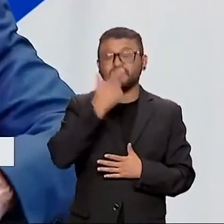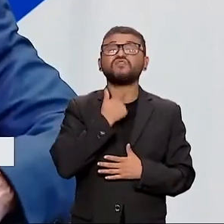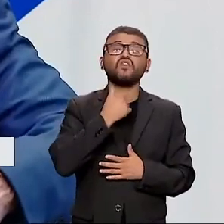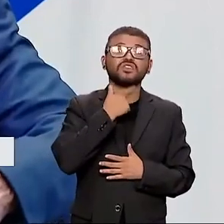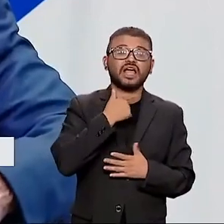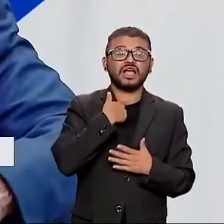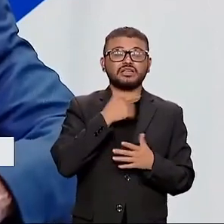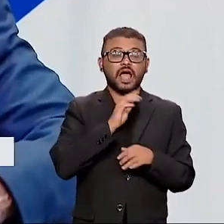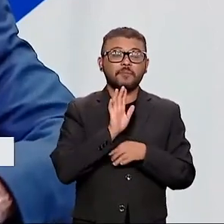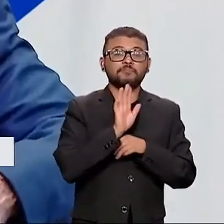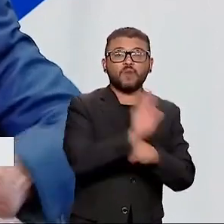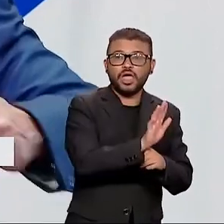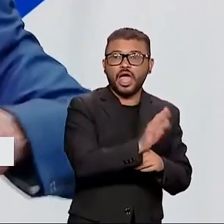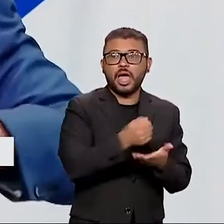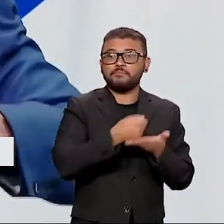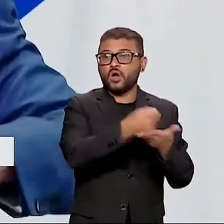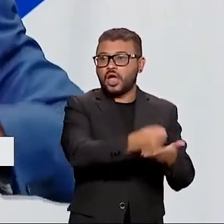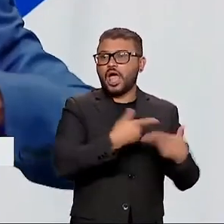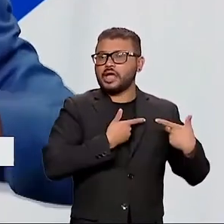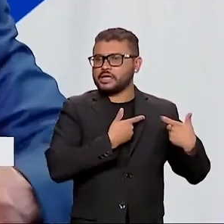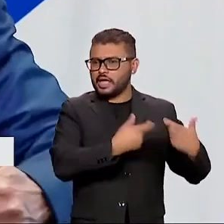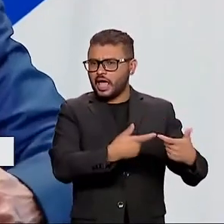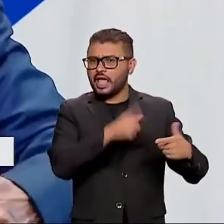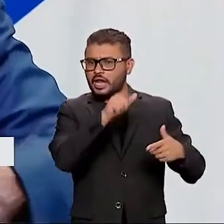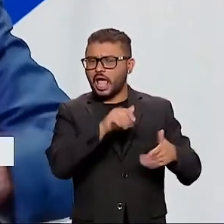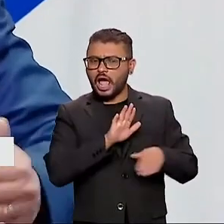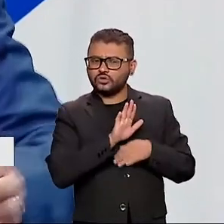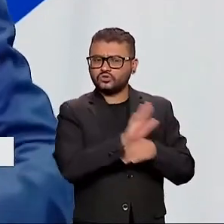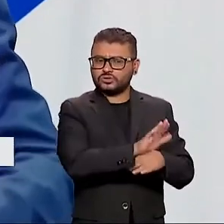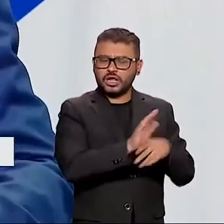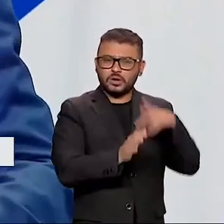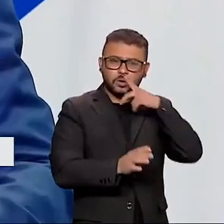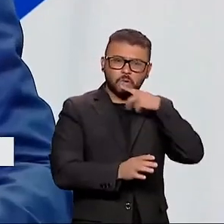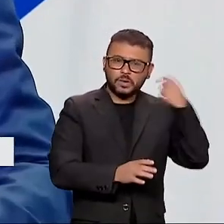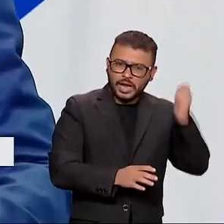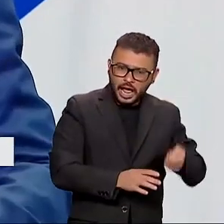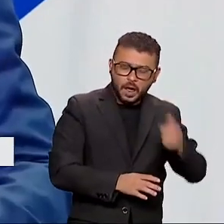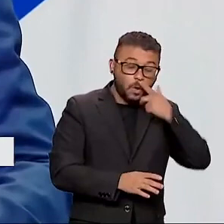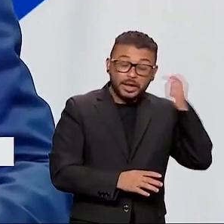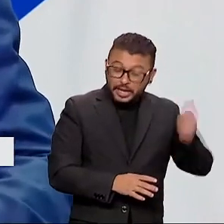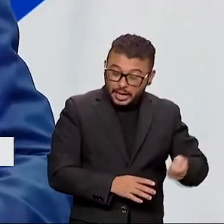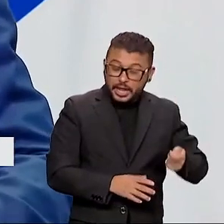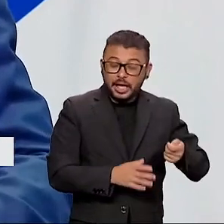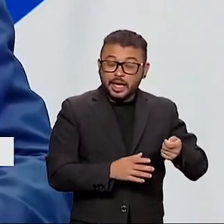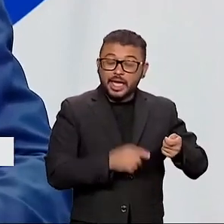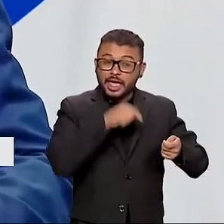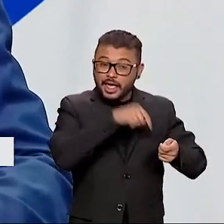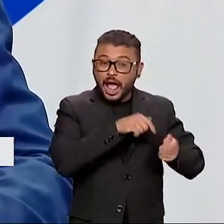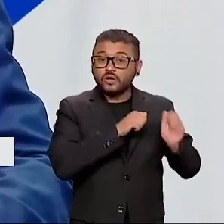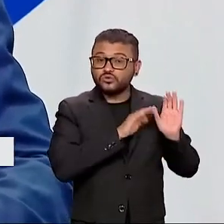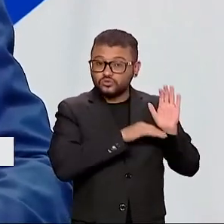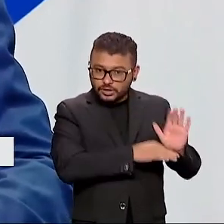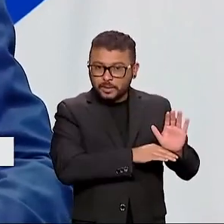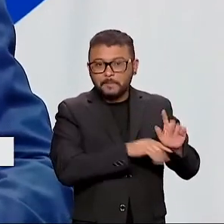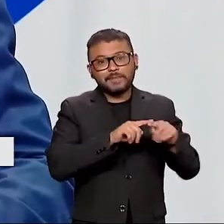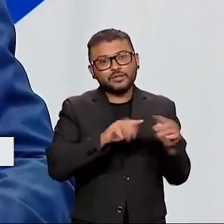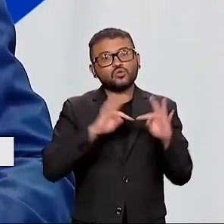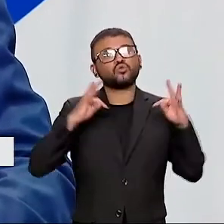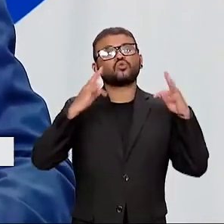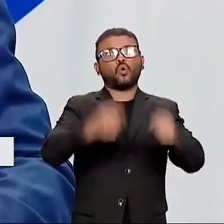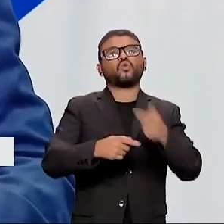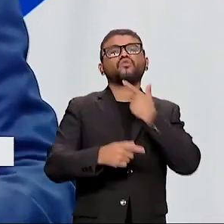guerra, mesmo aqueles que estão ajudando a Ucrânia, querem a paz. Eu tenho certeza que todo mundo quer a